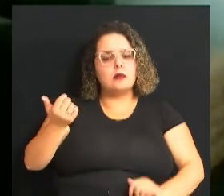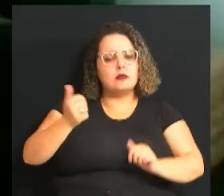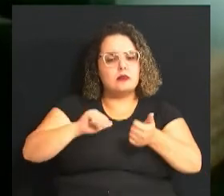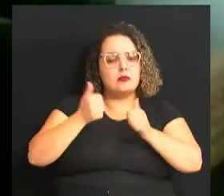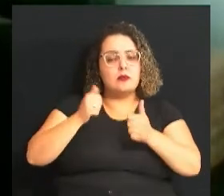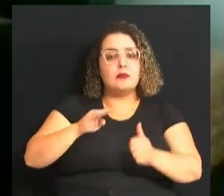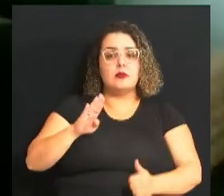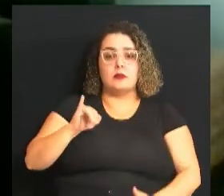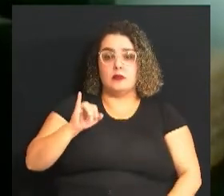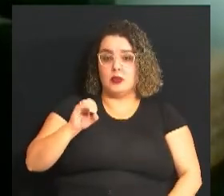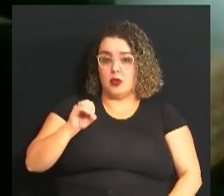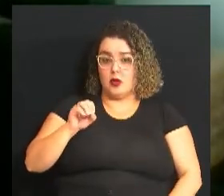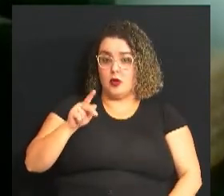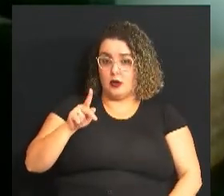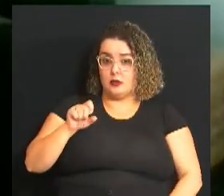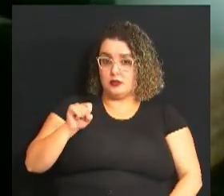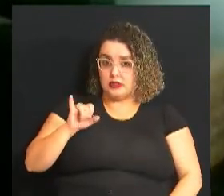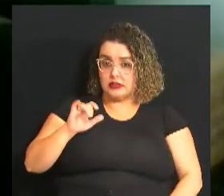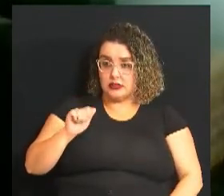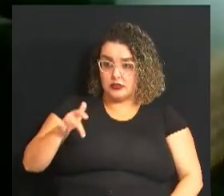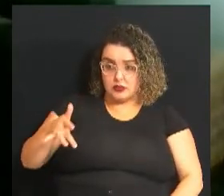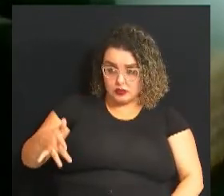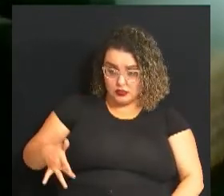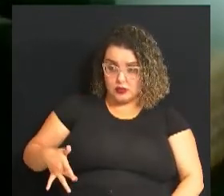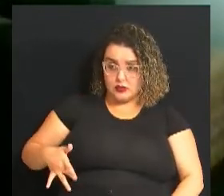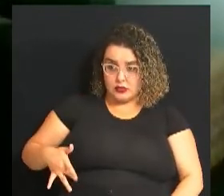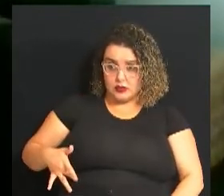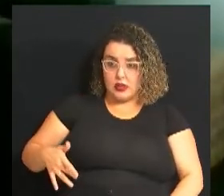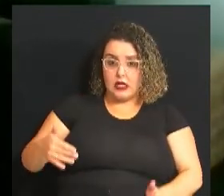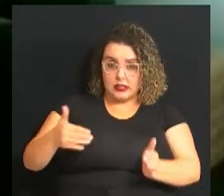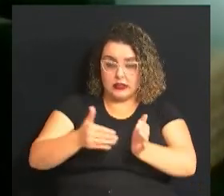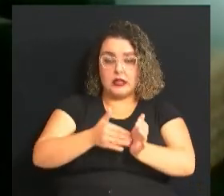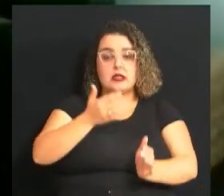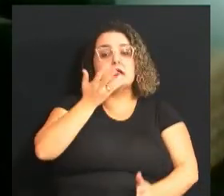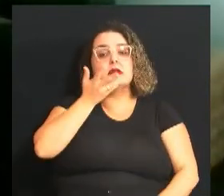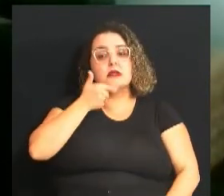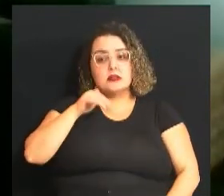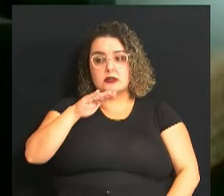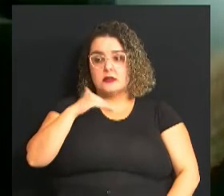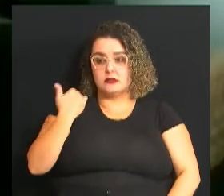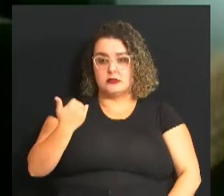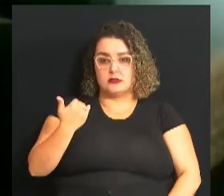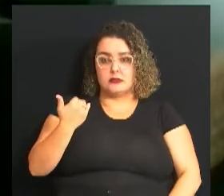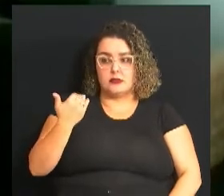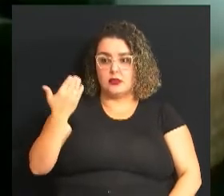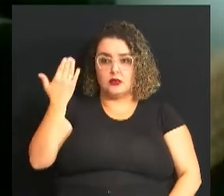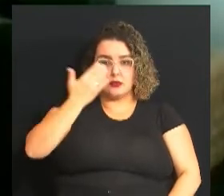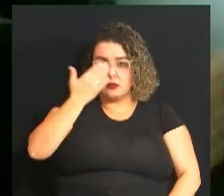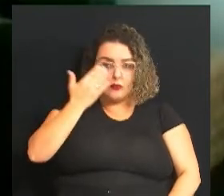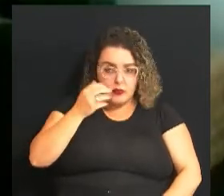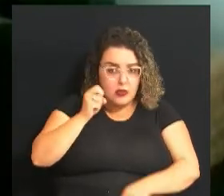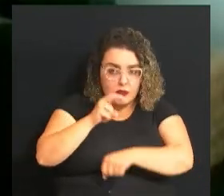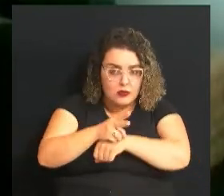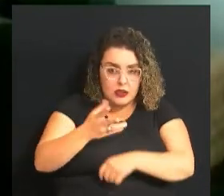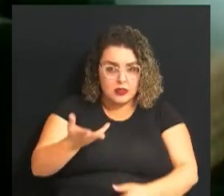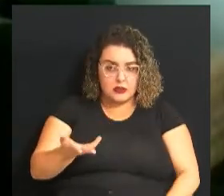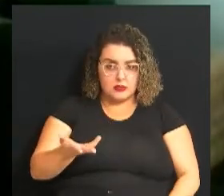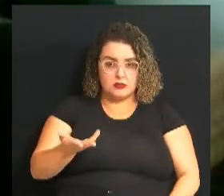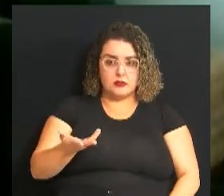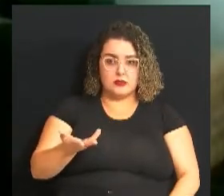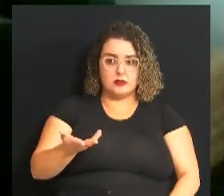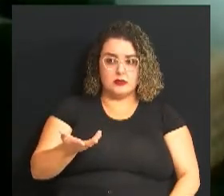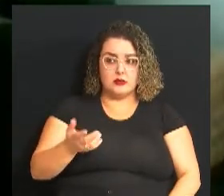do fígado, e mesmo nessas crianças que foram a óbito, a gente não vê o vírus lá. Então, o que a